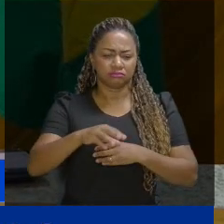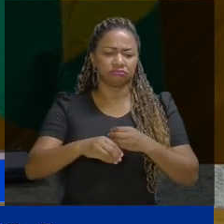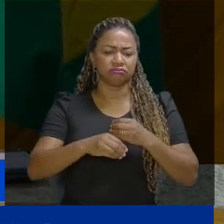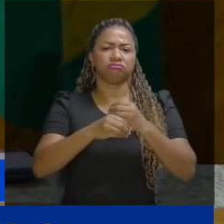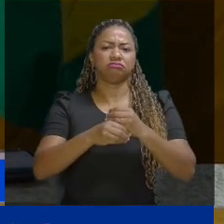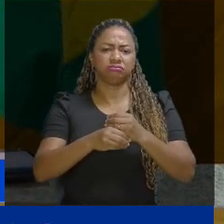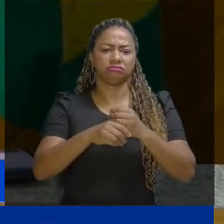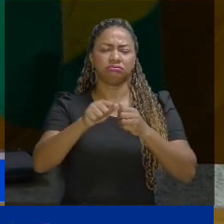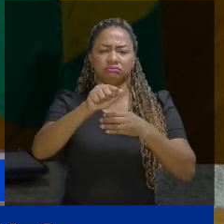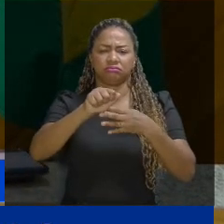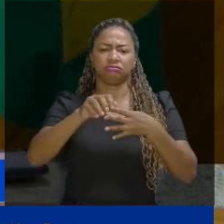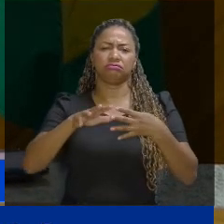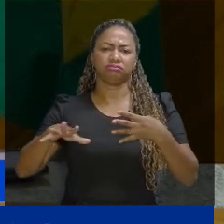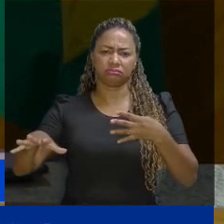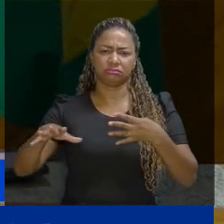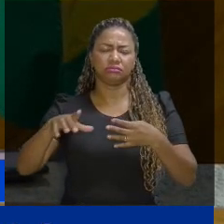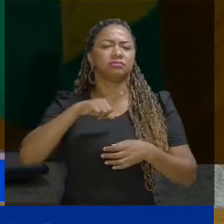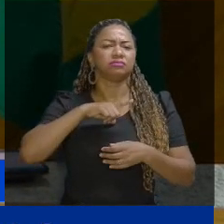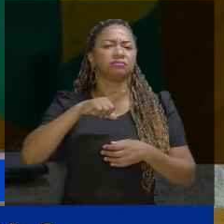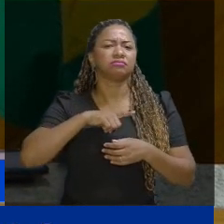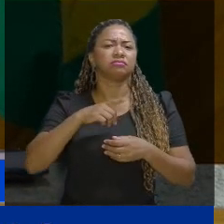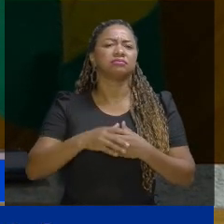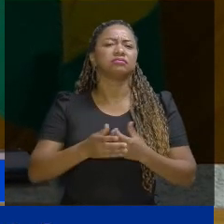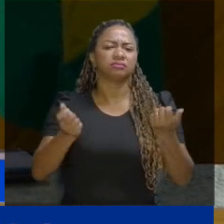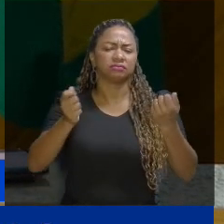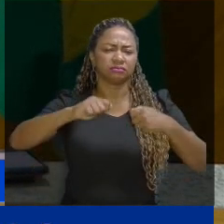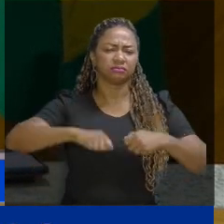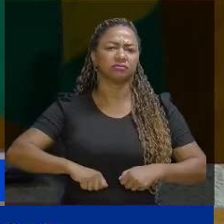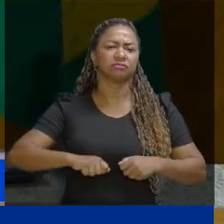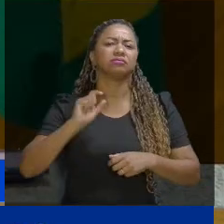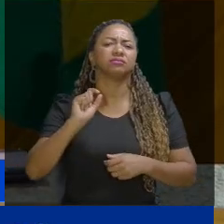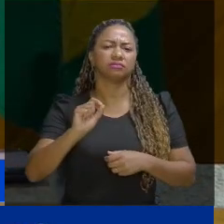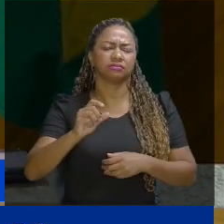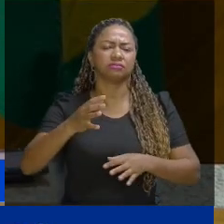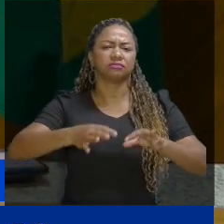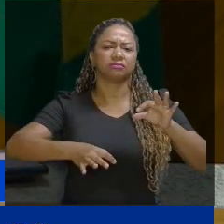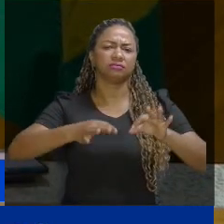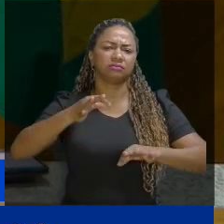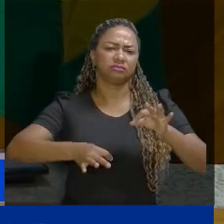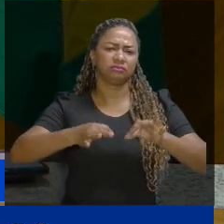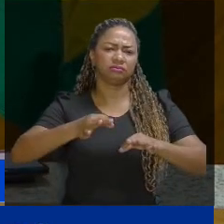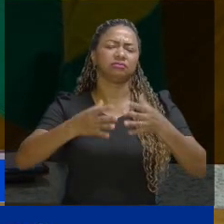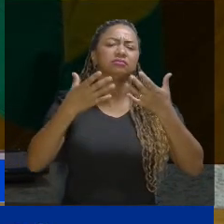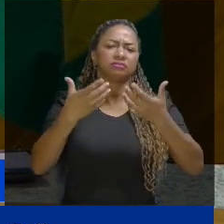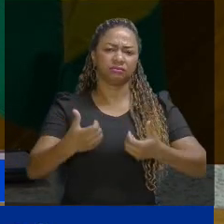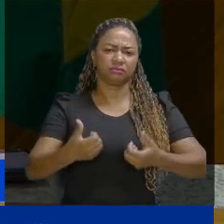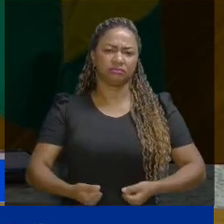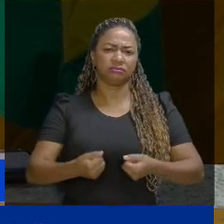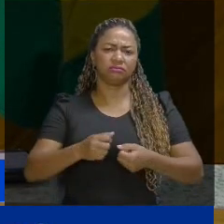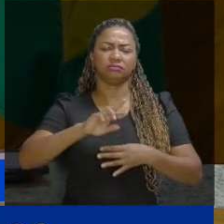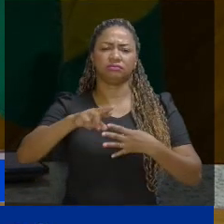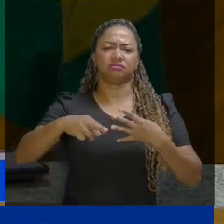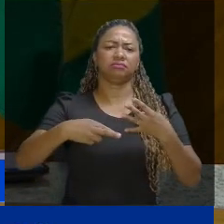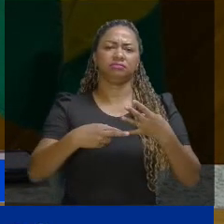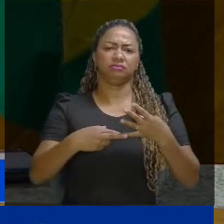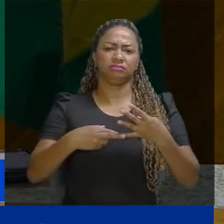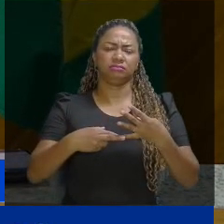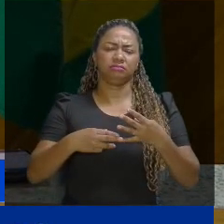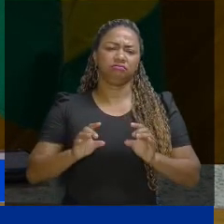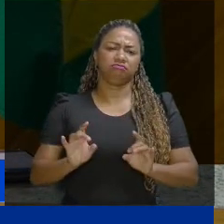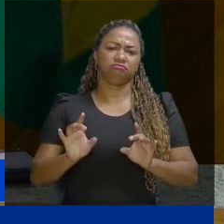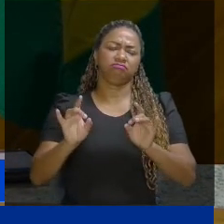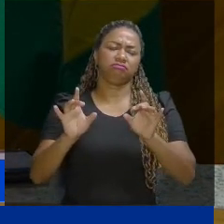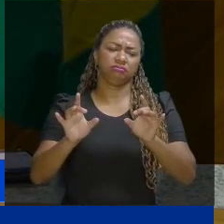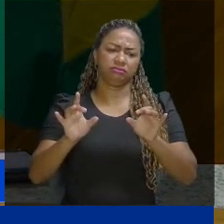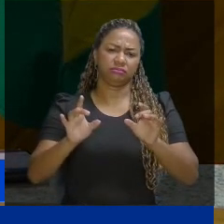juntou uma jurisprudência que indicaria a possibilidade de um juízo de admissibilidade num recurso